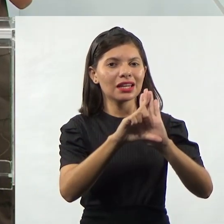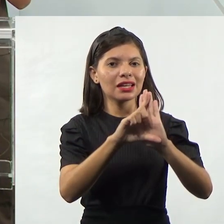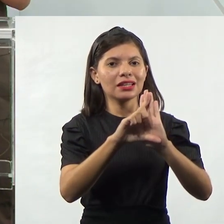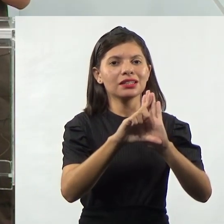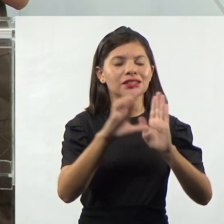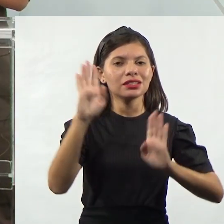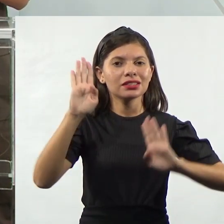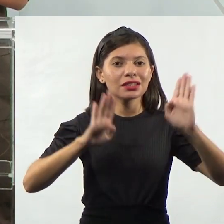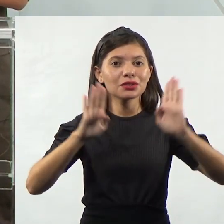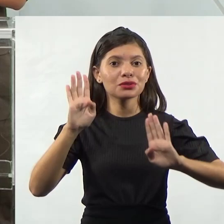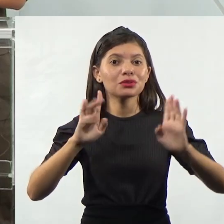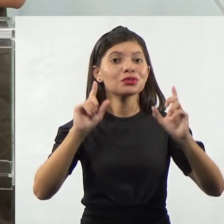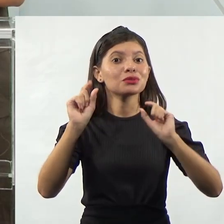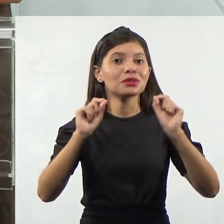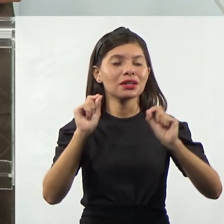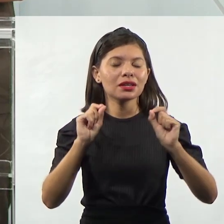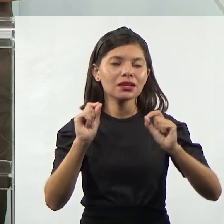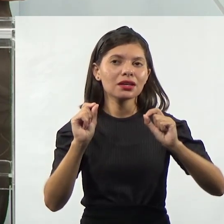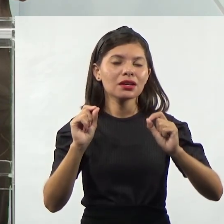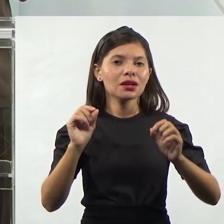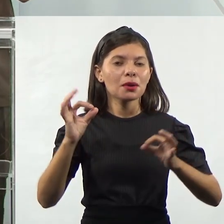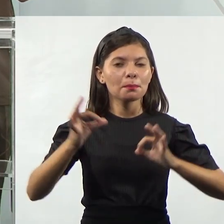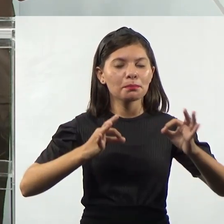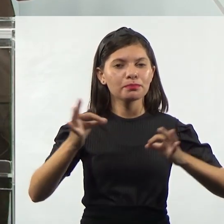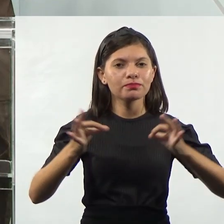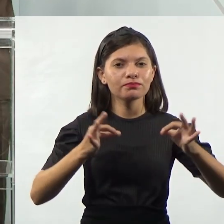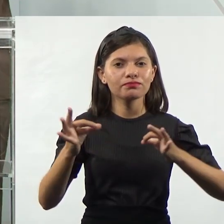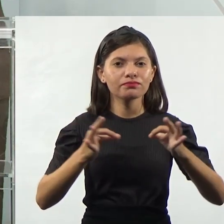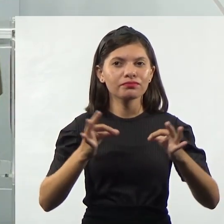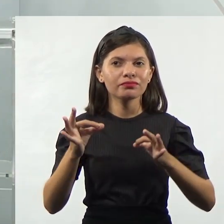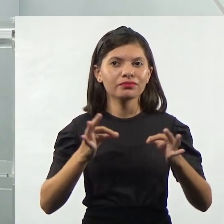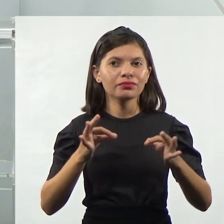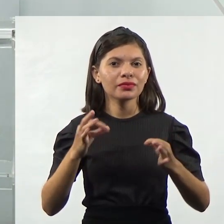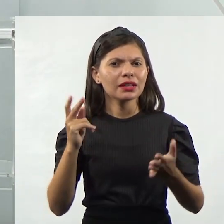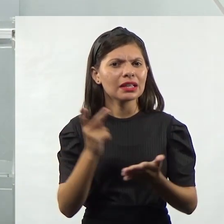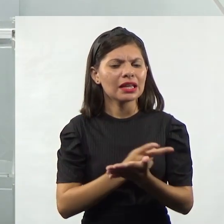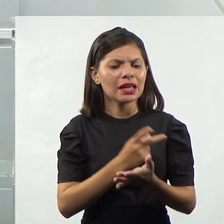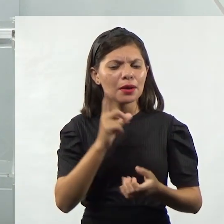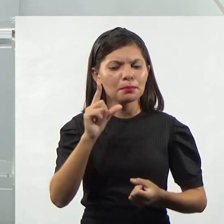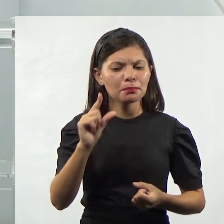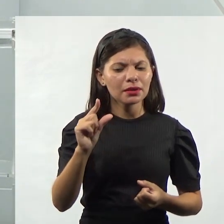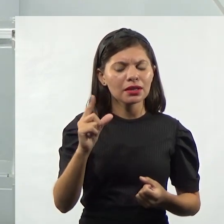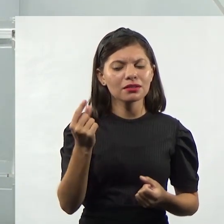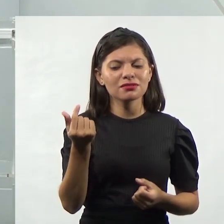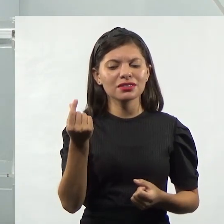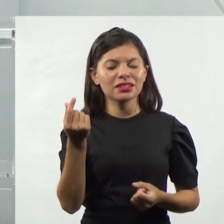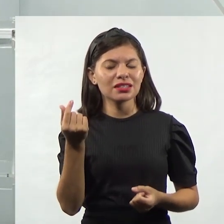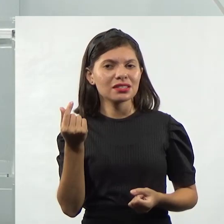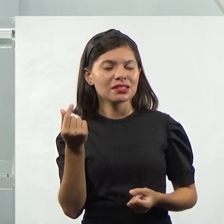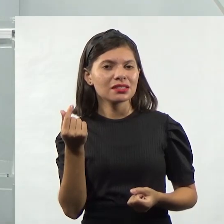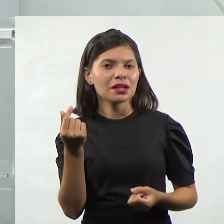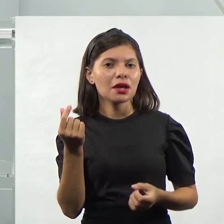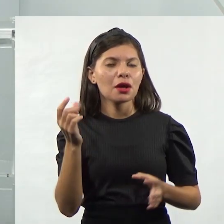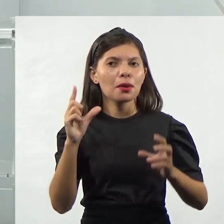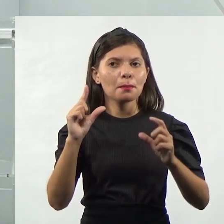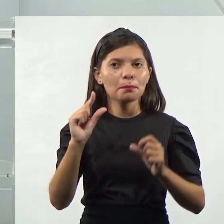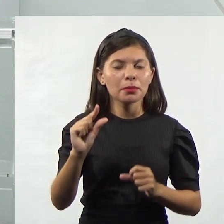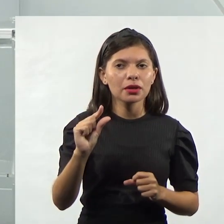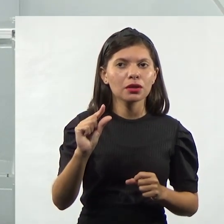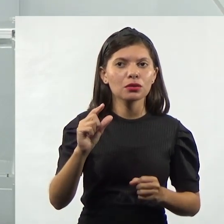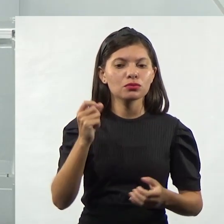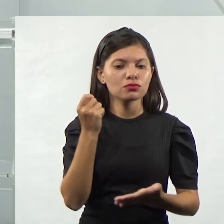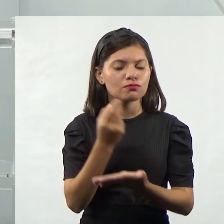é planejamento. Porque quem faz um bom planejamento erra menos, gasta menos